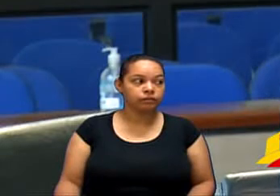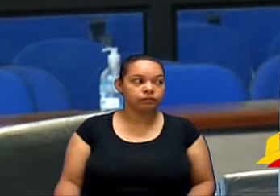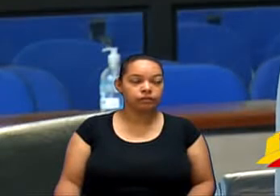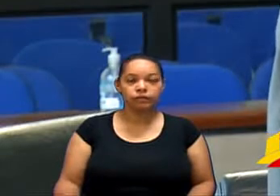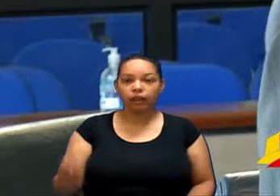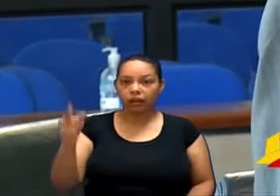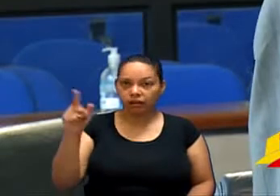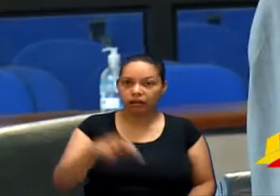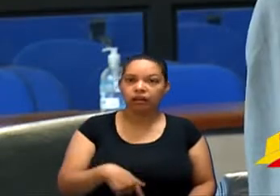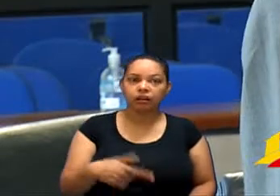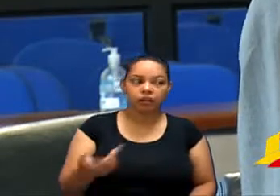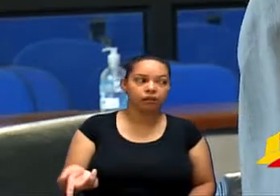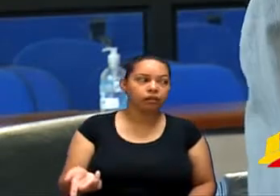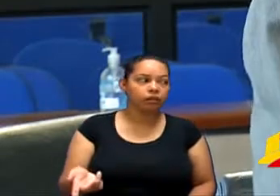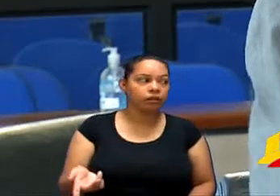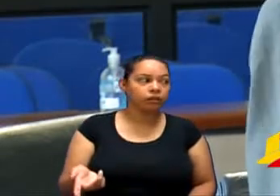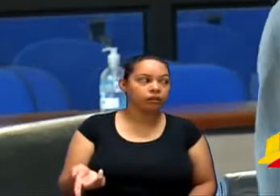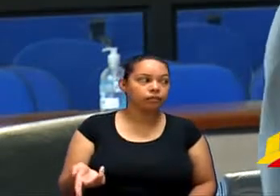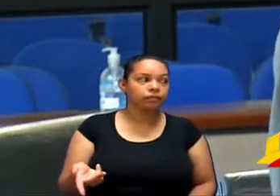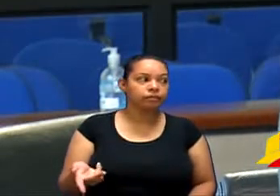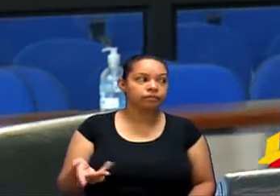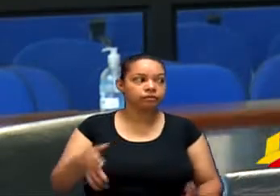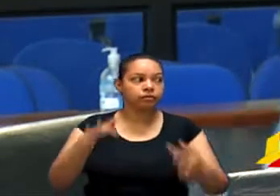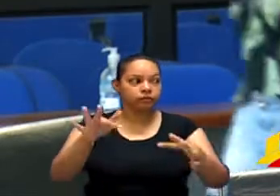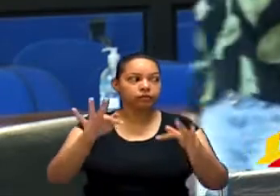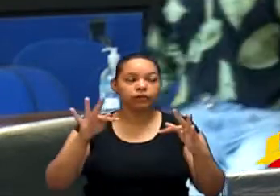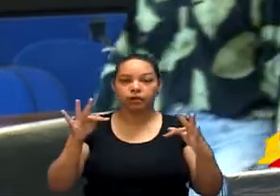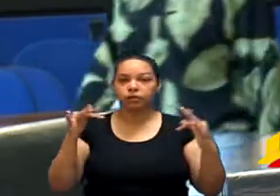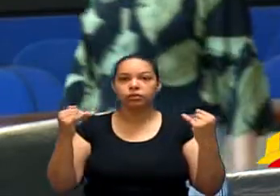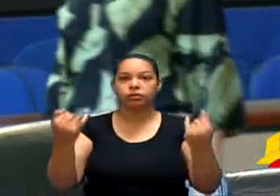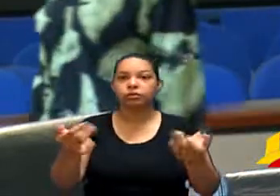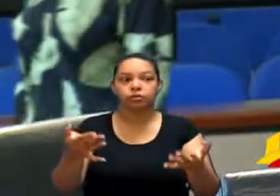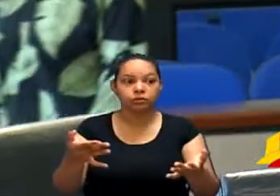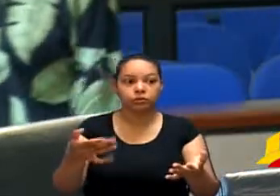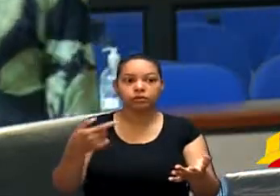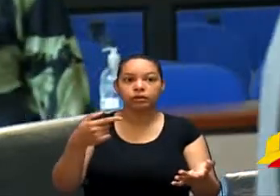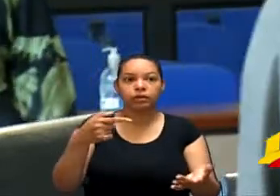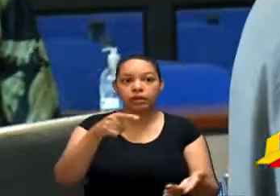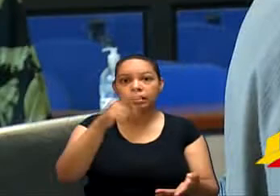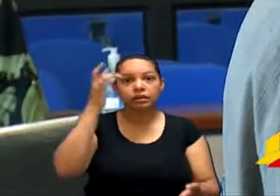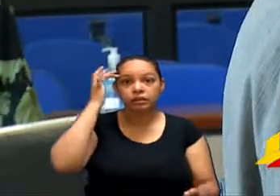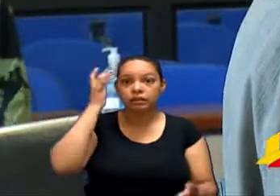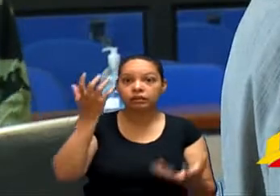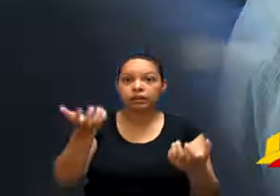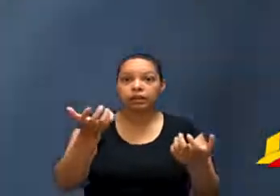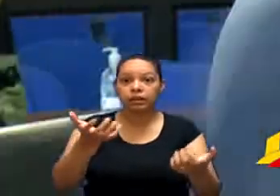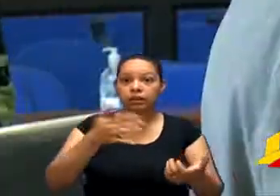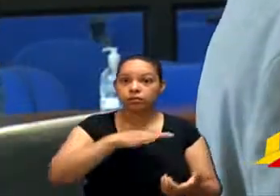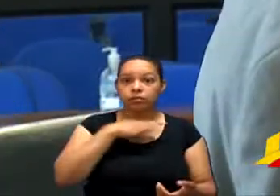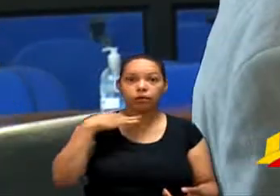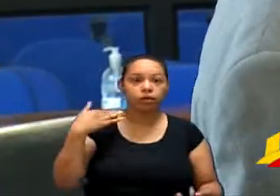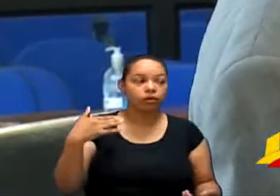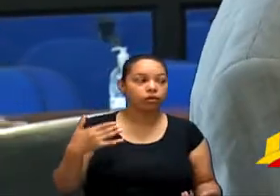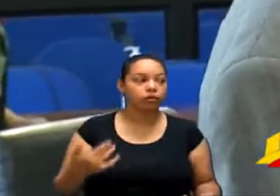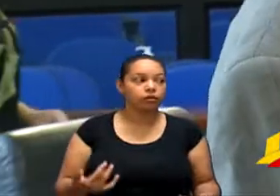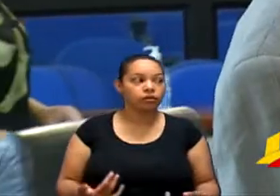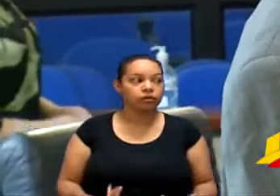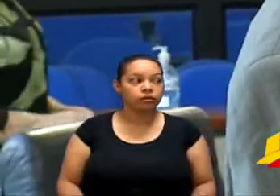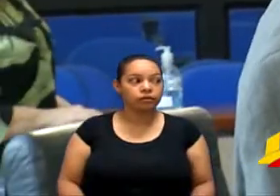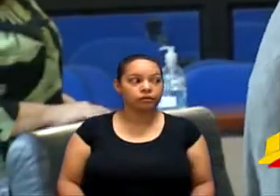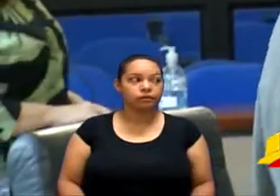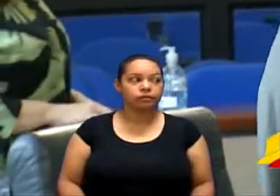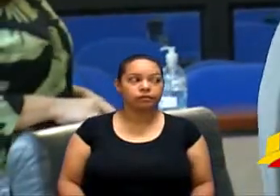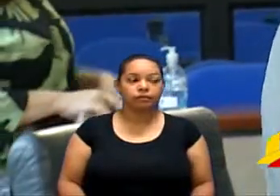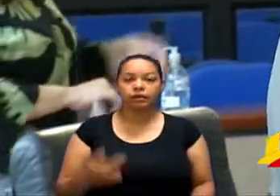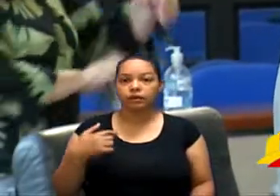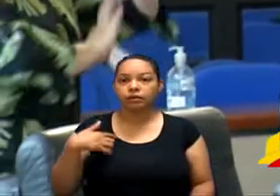é numa ação não para todos os efeitos eu já tinha morrido eles queriam então e eu